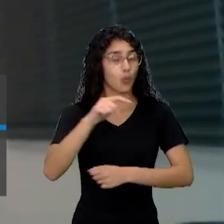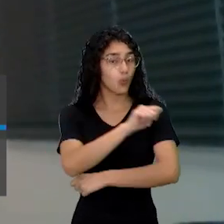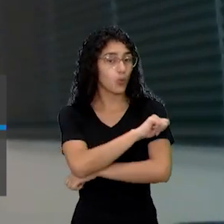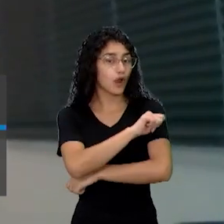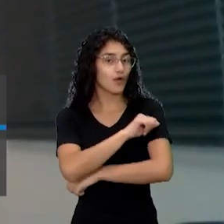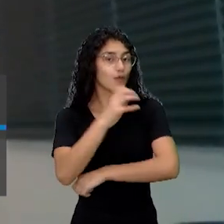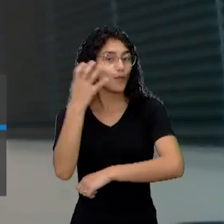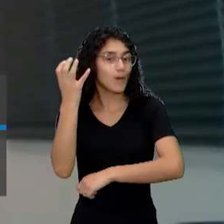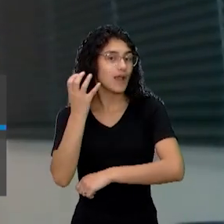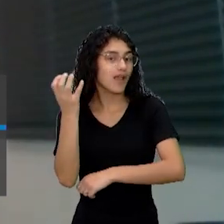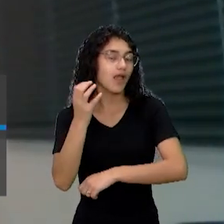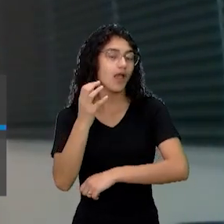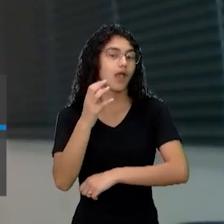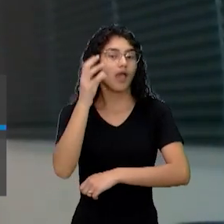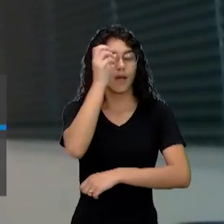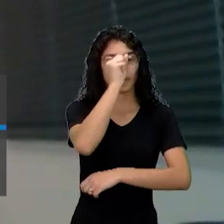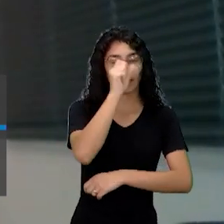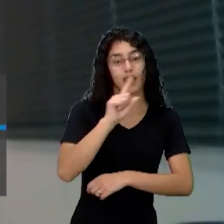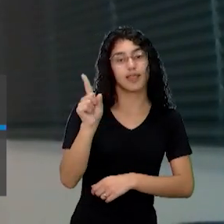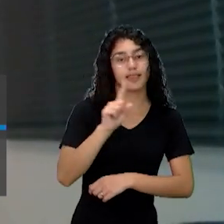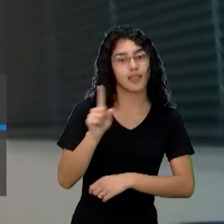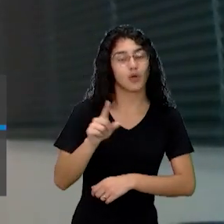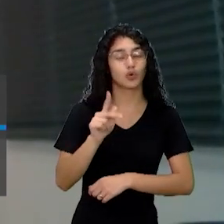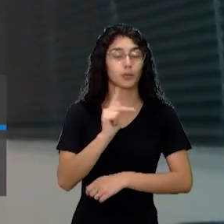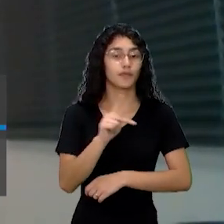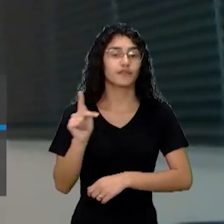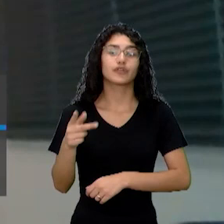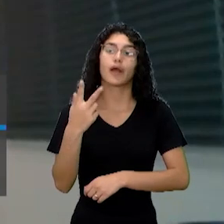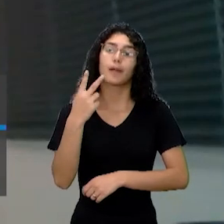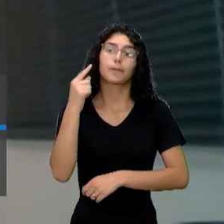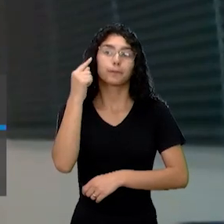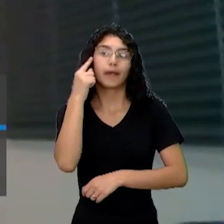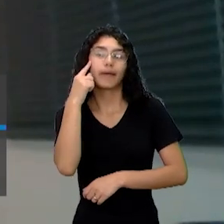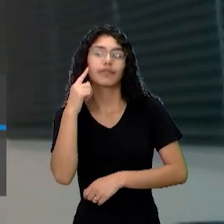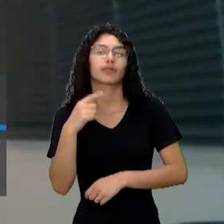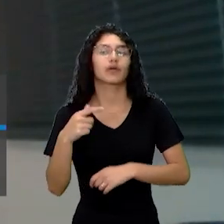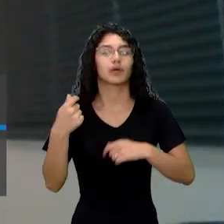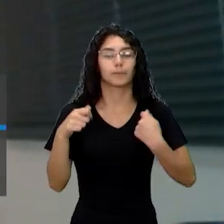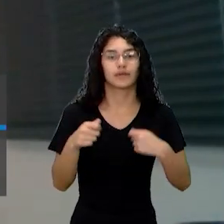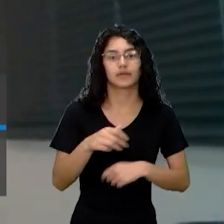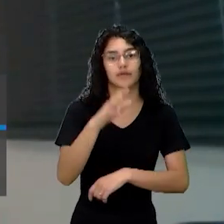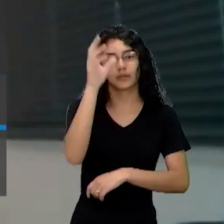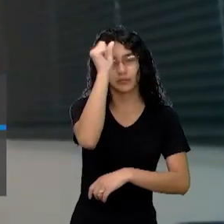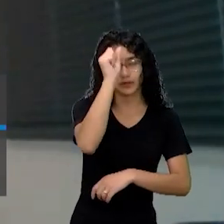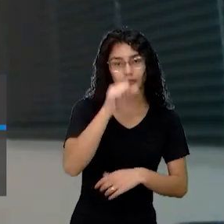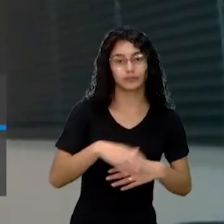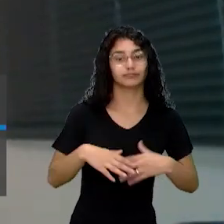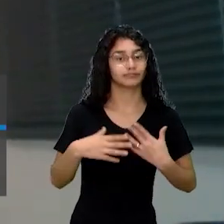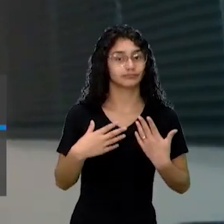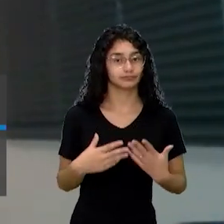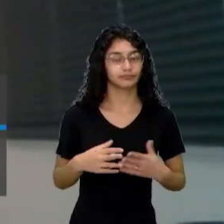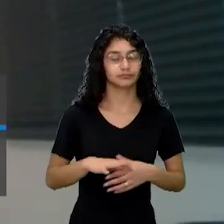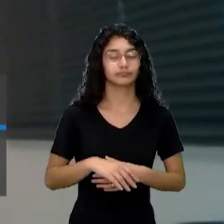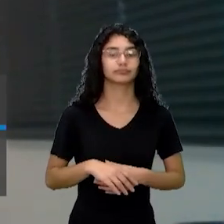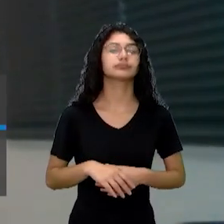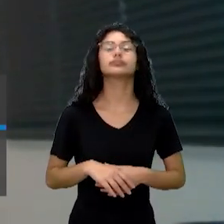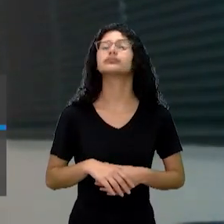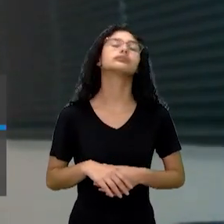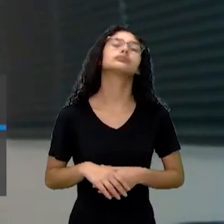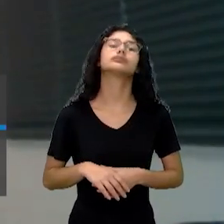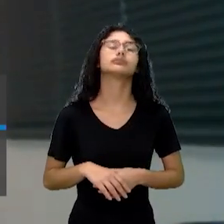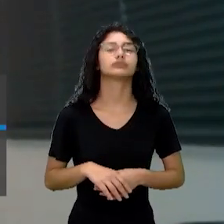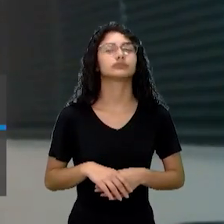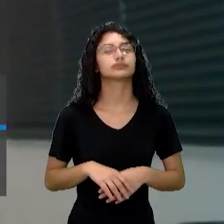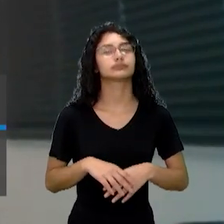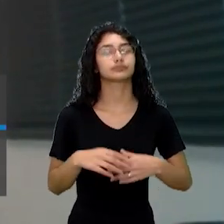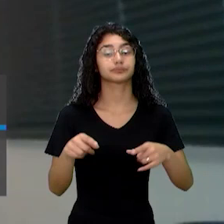e não naquilo que o professor acha que ele precisa aprender. Estou falando especificamente do aprofundamento, do enriquecimento que acontece na sala de